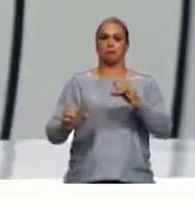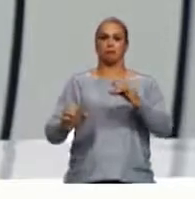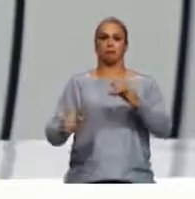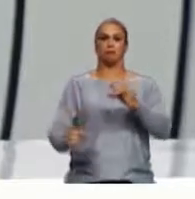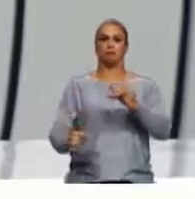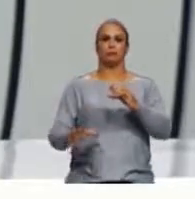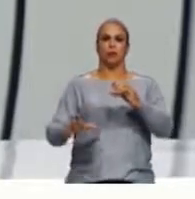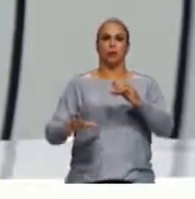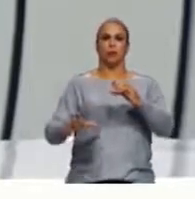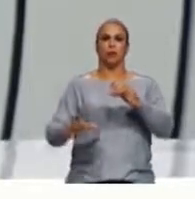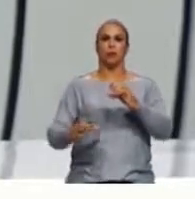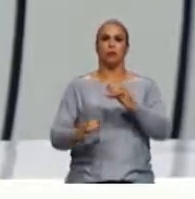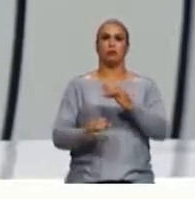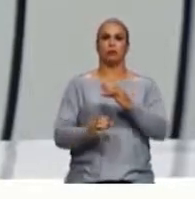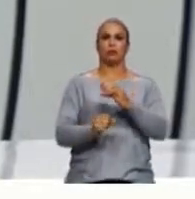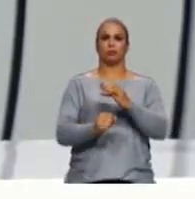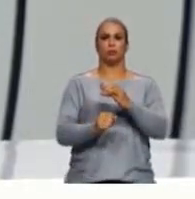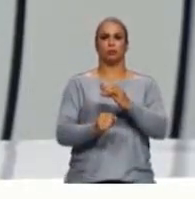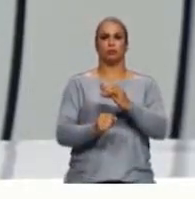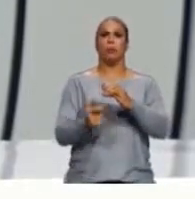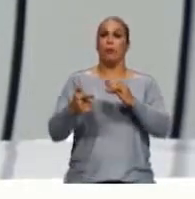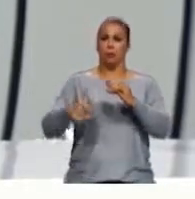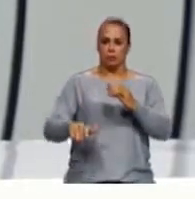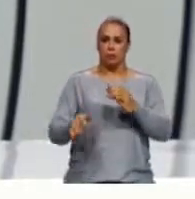pulmões, vamos fazer novamente.